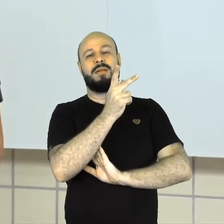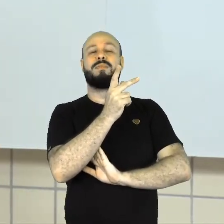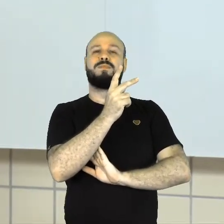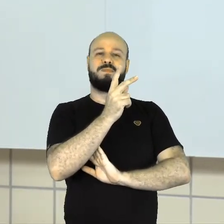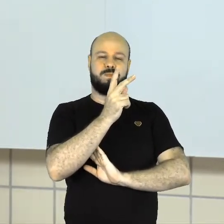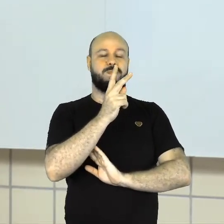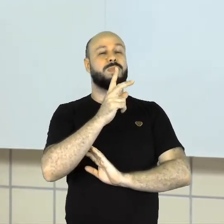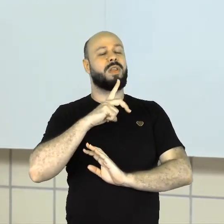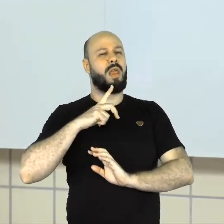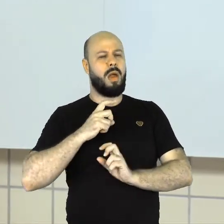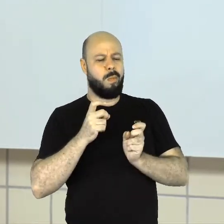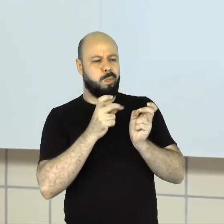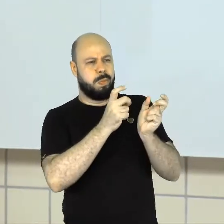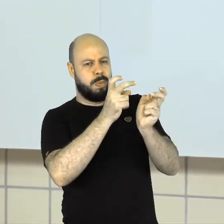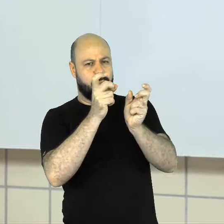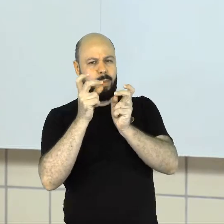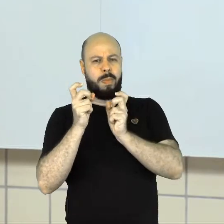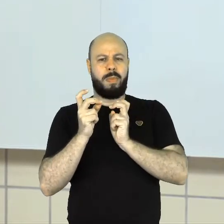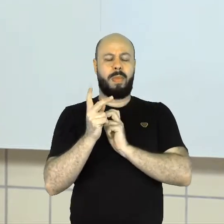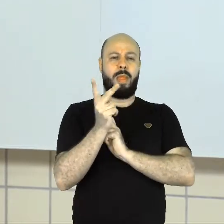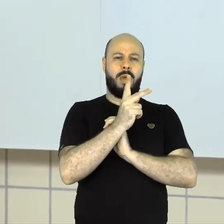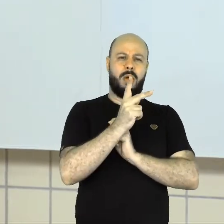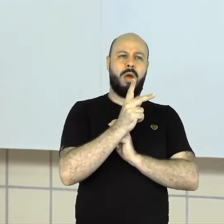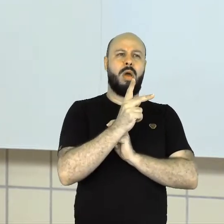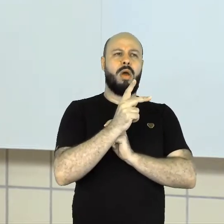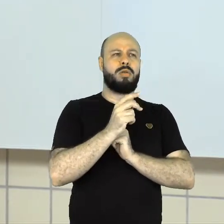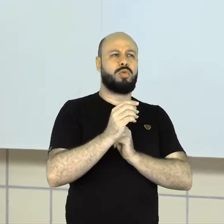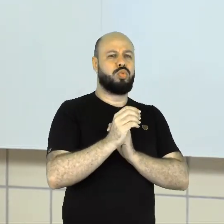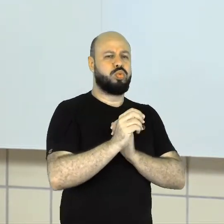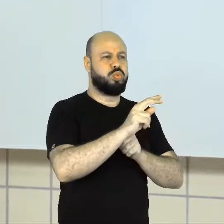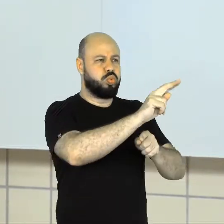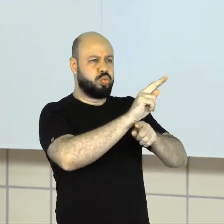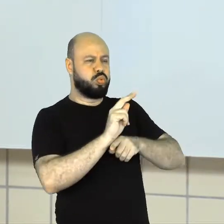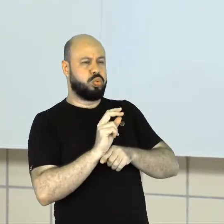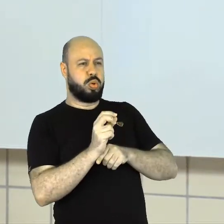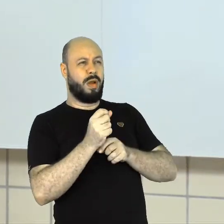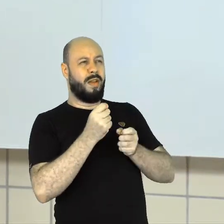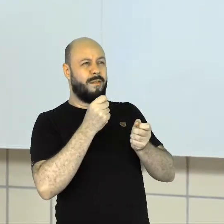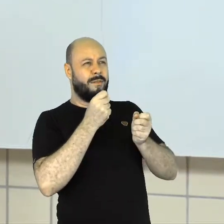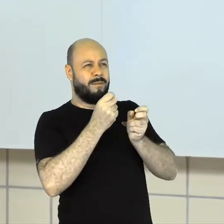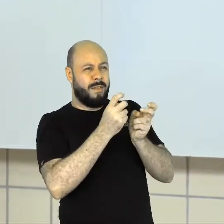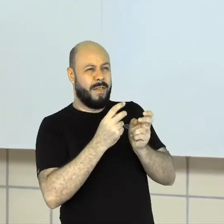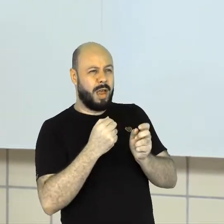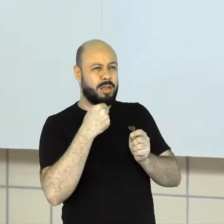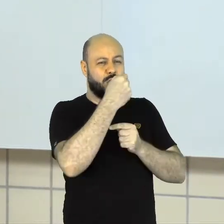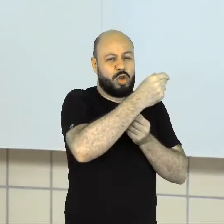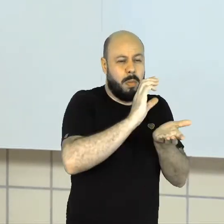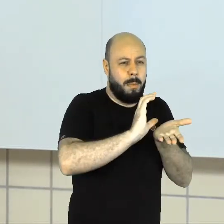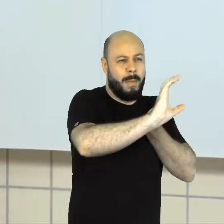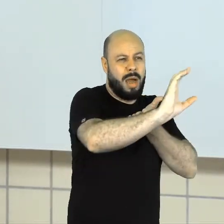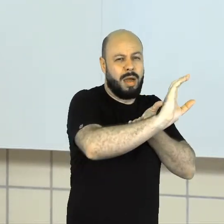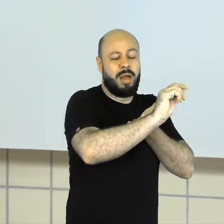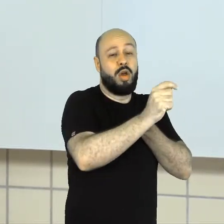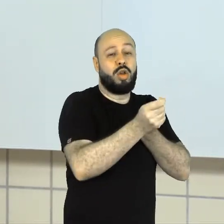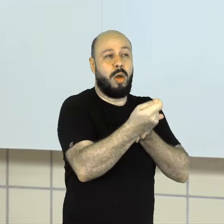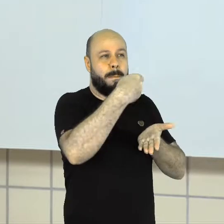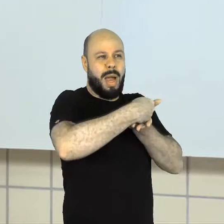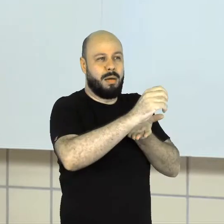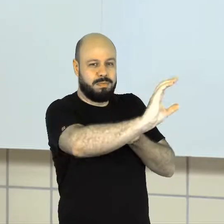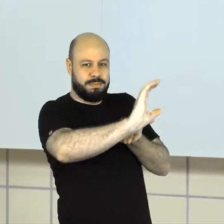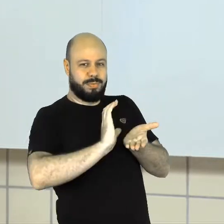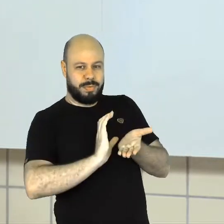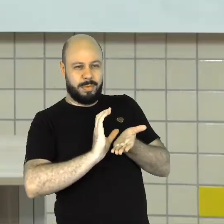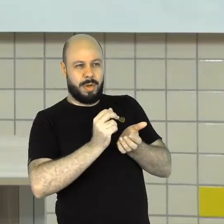seus comércios, tanto de importação quanto de exportação, a partir da agricultura. Ok,